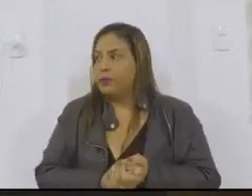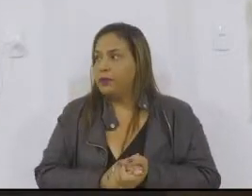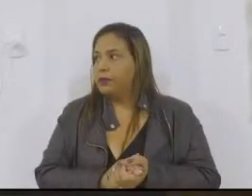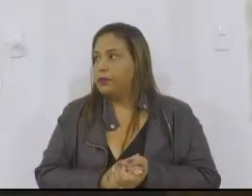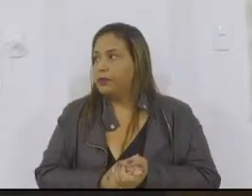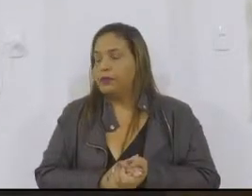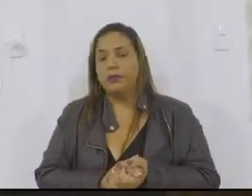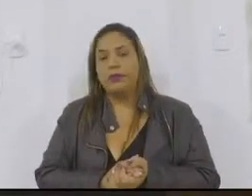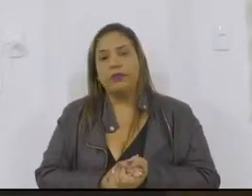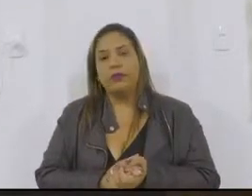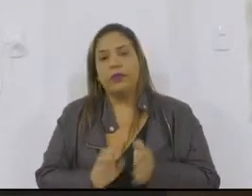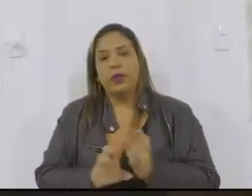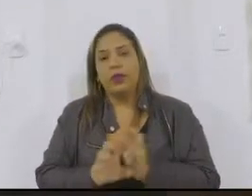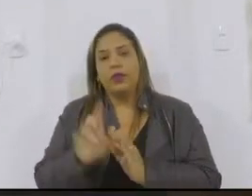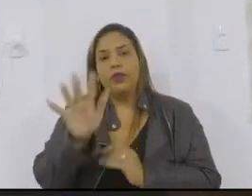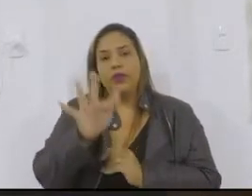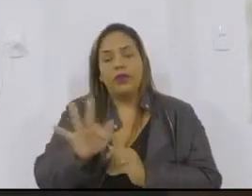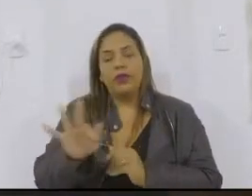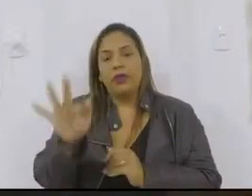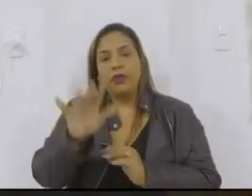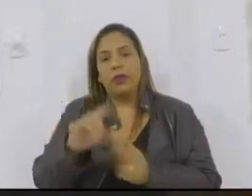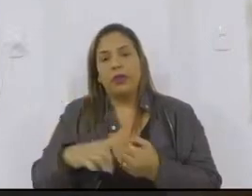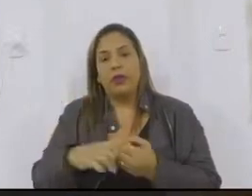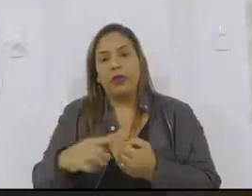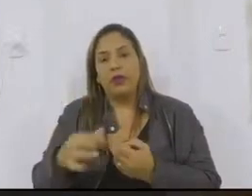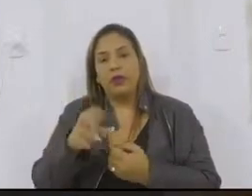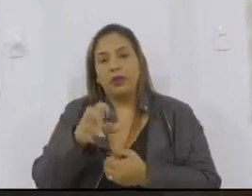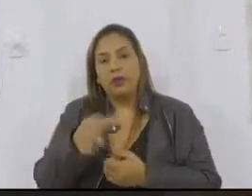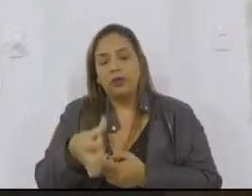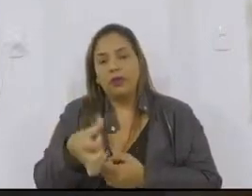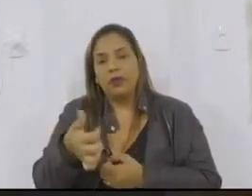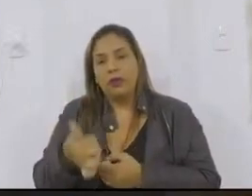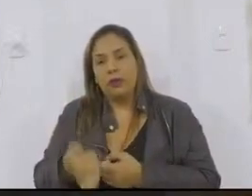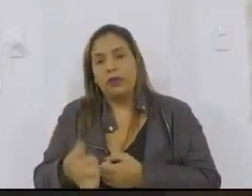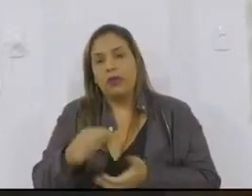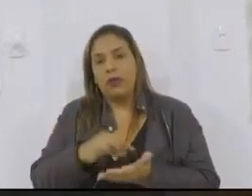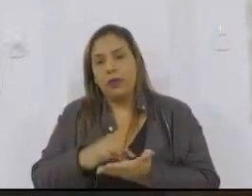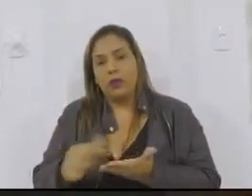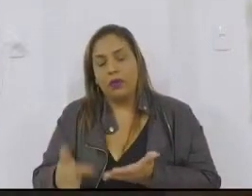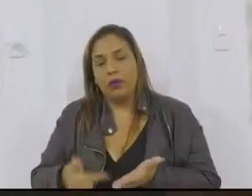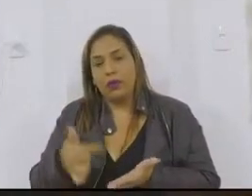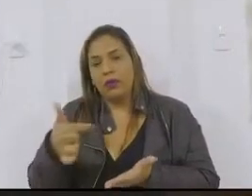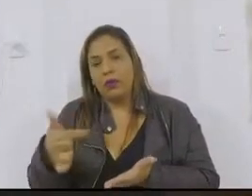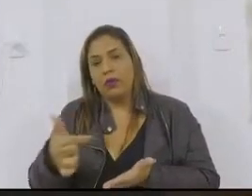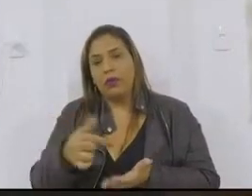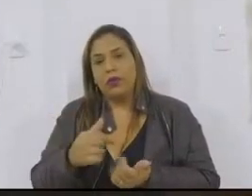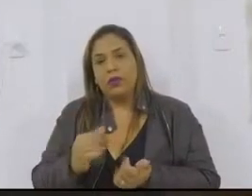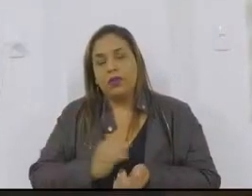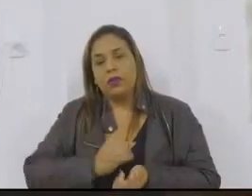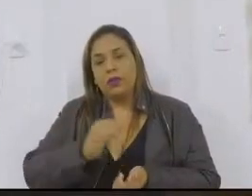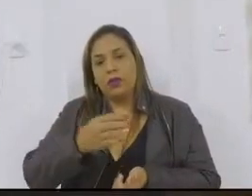A Constituição Federal, no artigo 61, parágrafo 1, alínea 2,